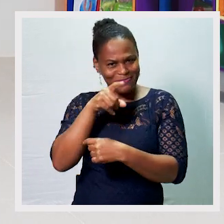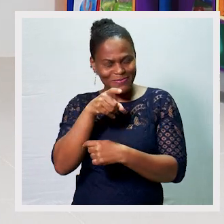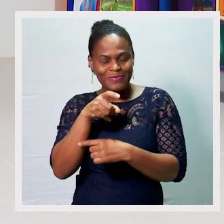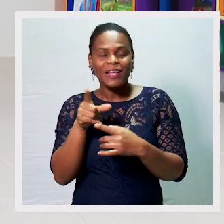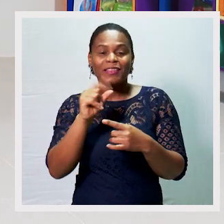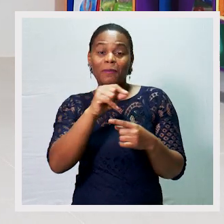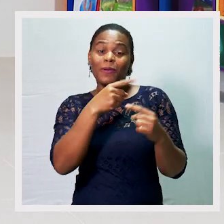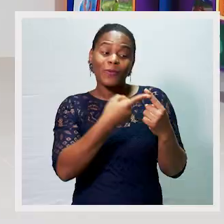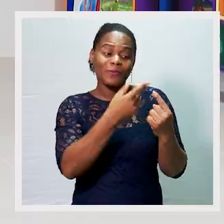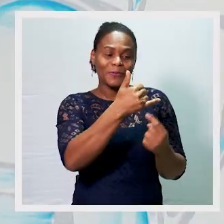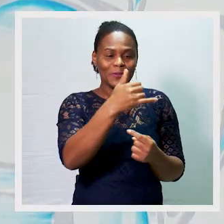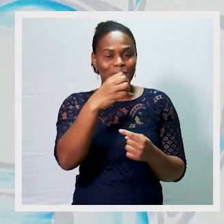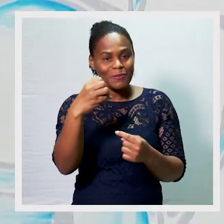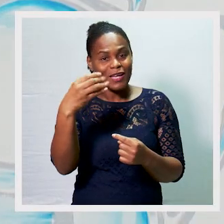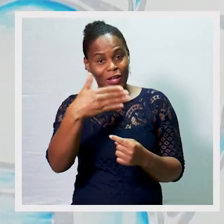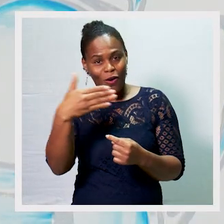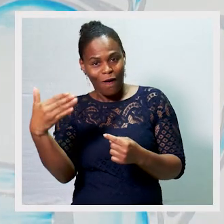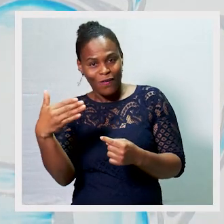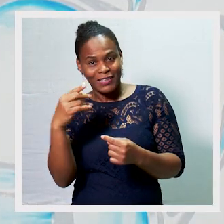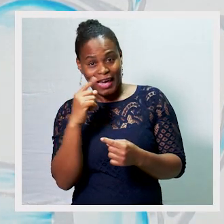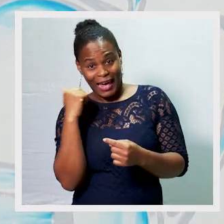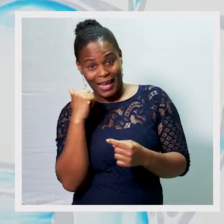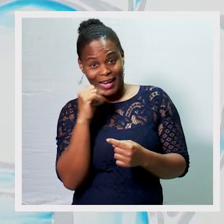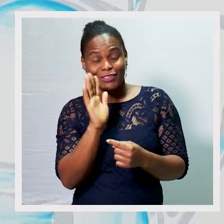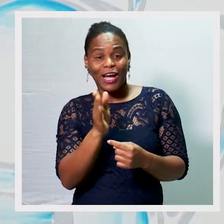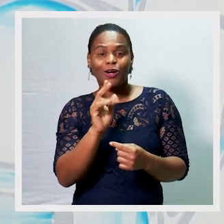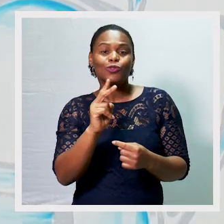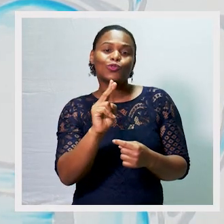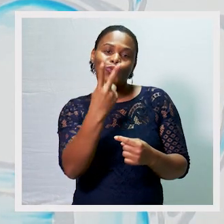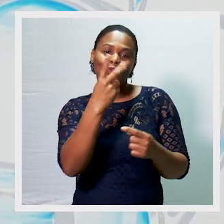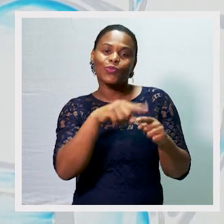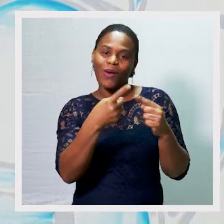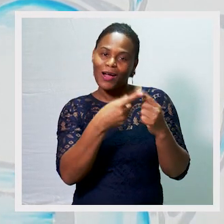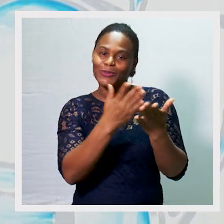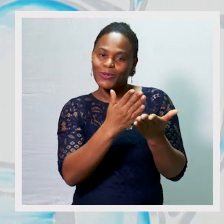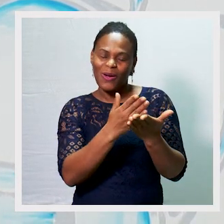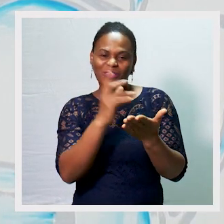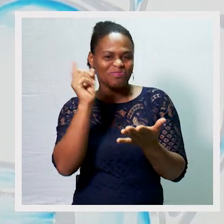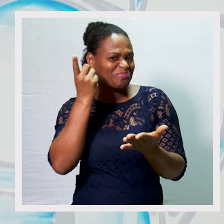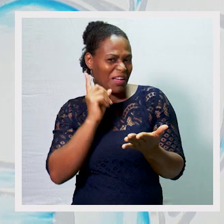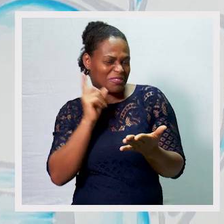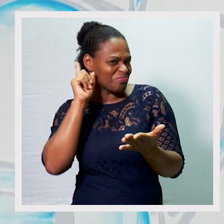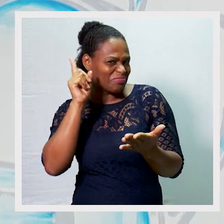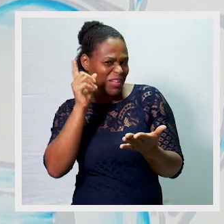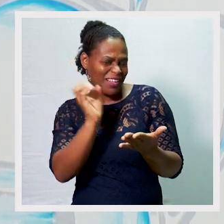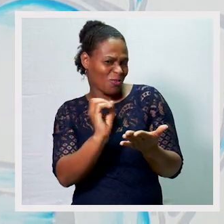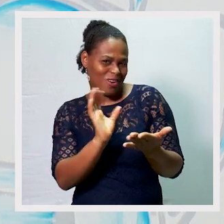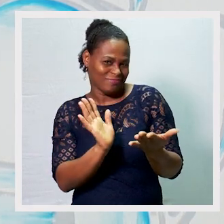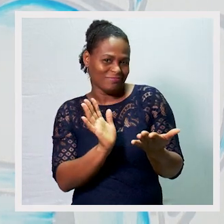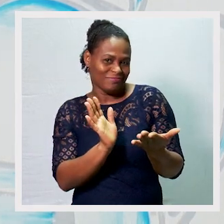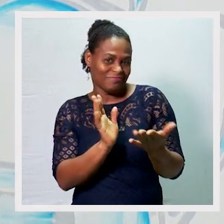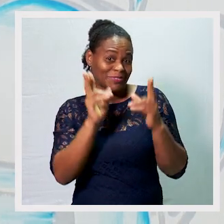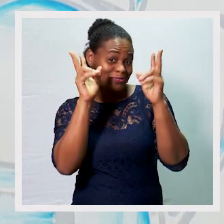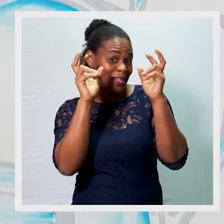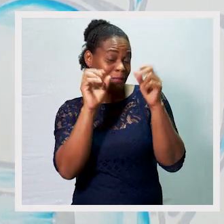então esta data não foi assim tão importante, entre aspas, para a família do Hugo. Mas não deixa de ser importante.